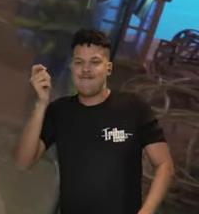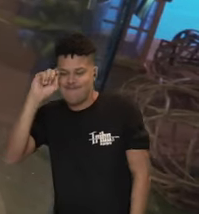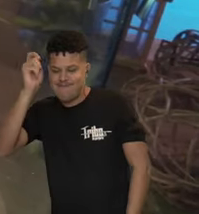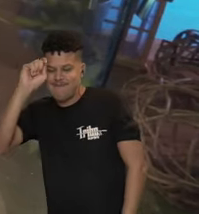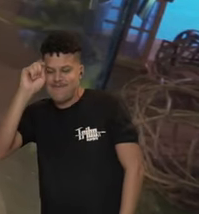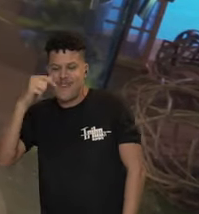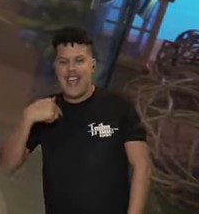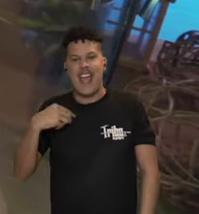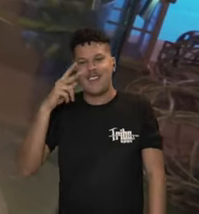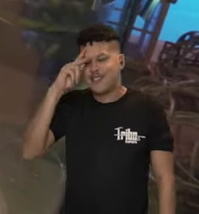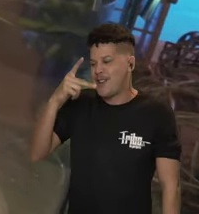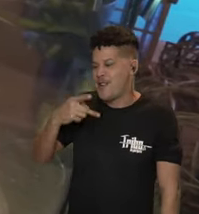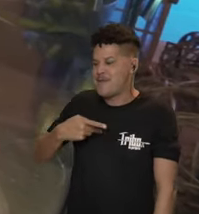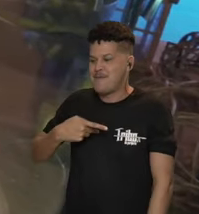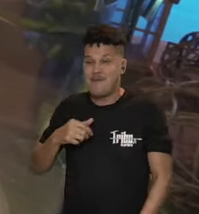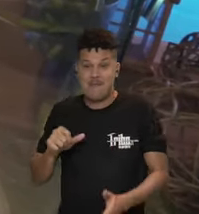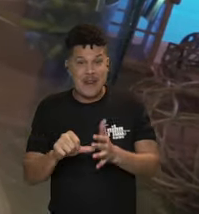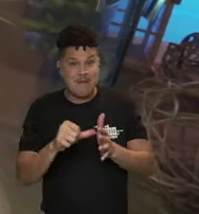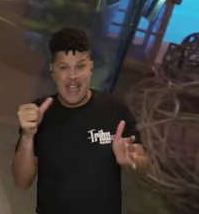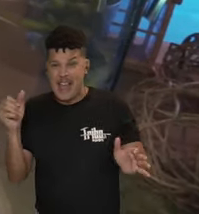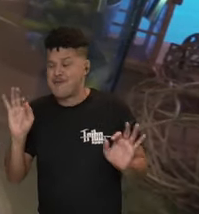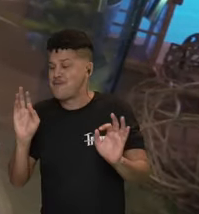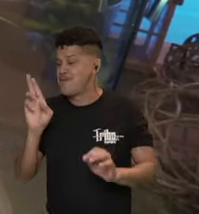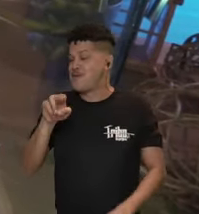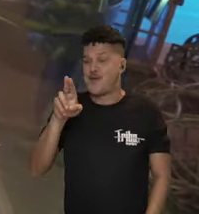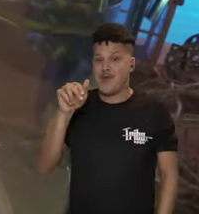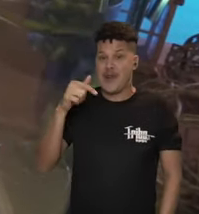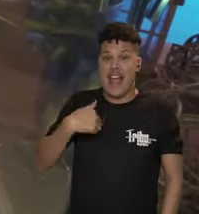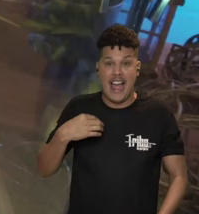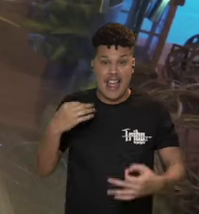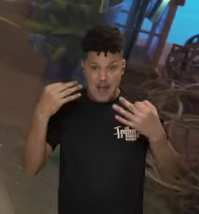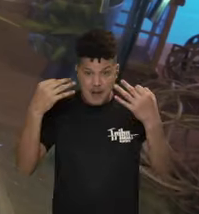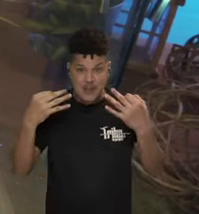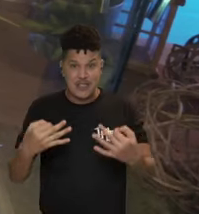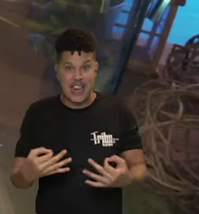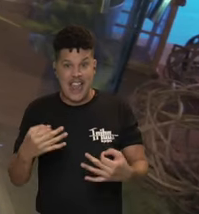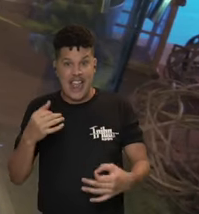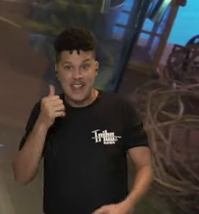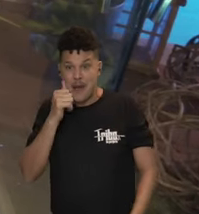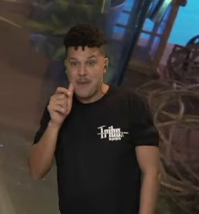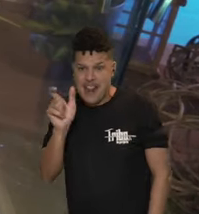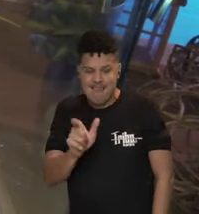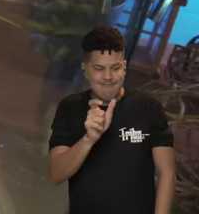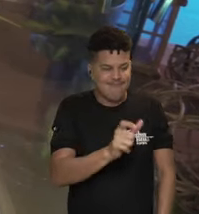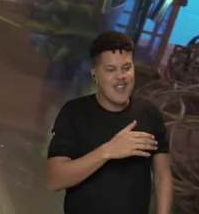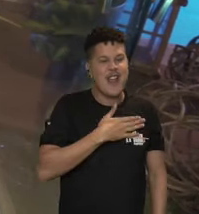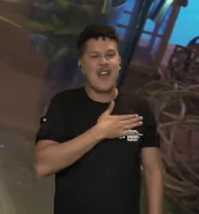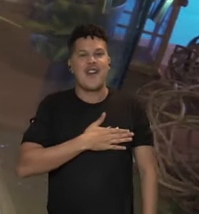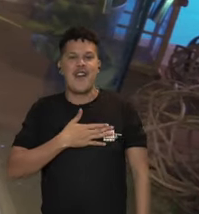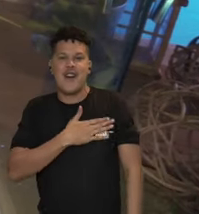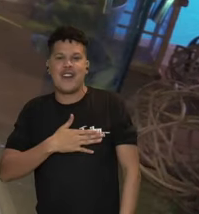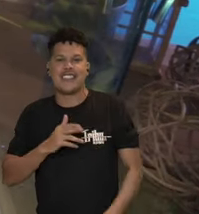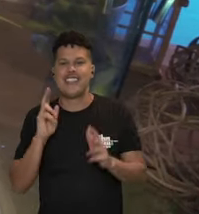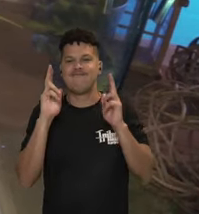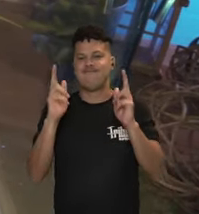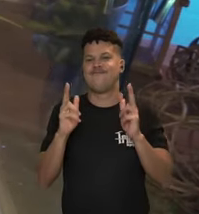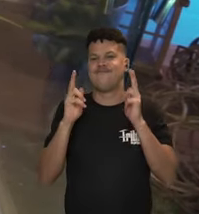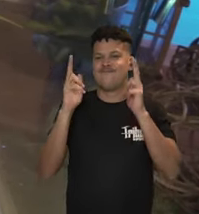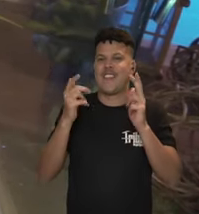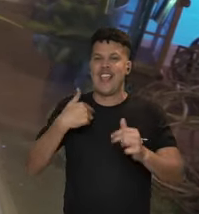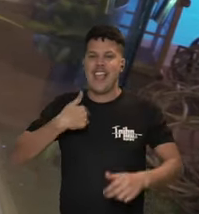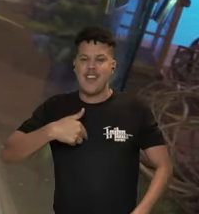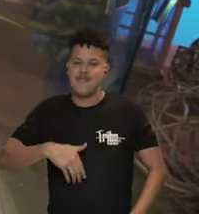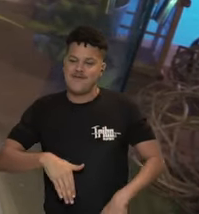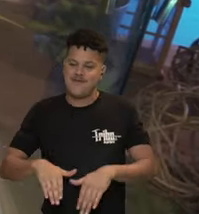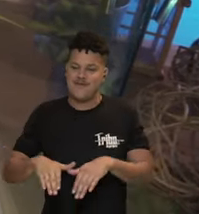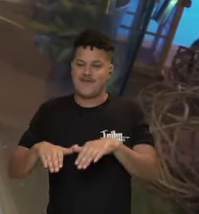Eu não sou o primeiro, jamais, nem sou direito, mas elas gostam é do frevo. Vem pai, eu vim de um lugar bem louco